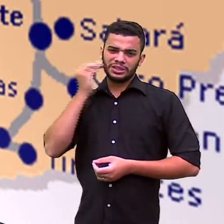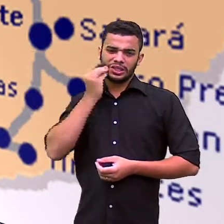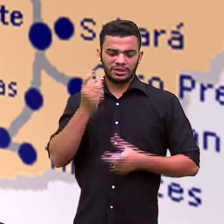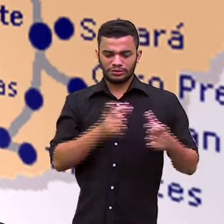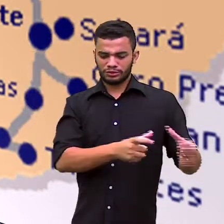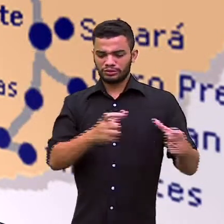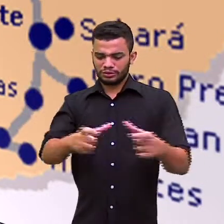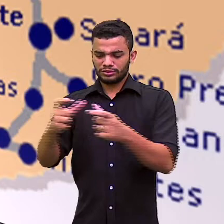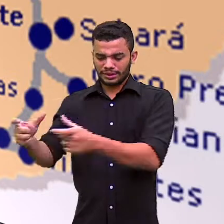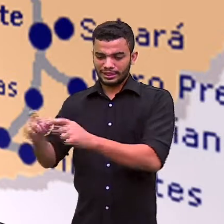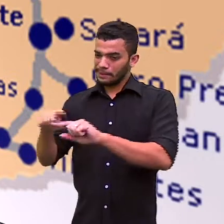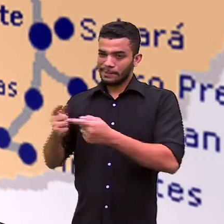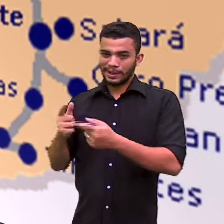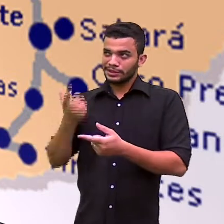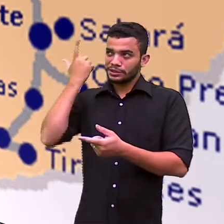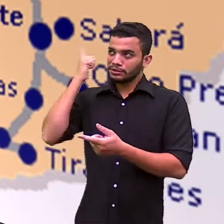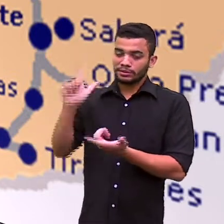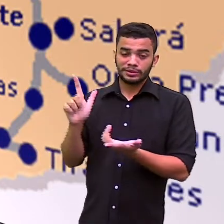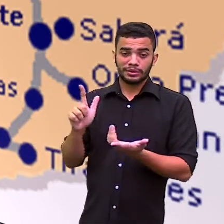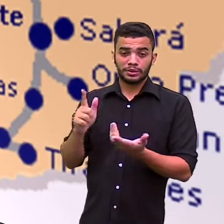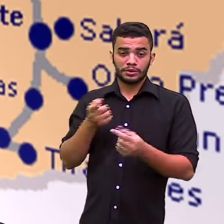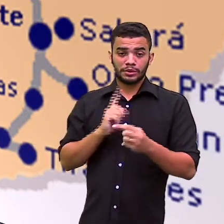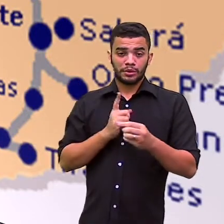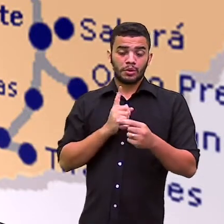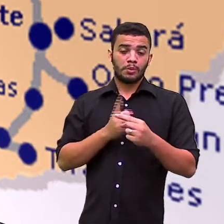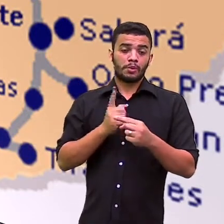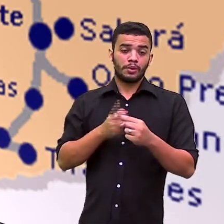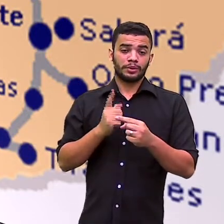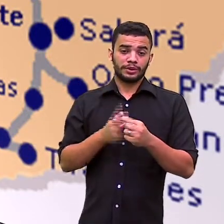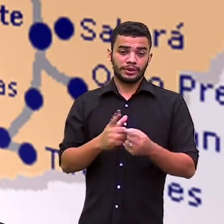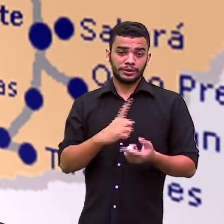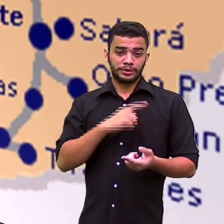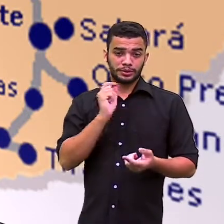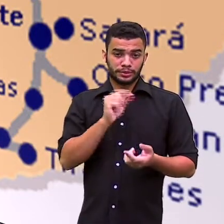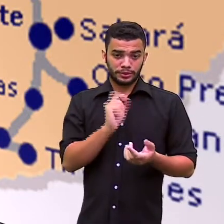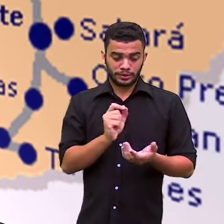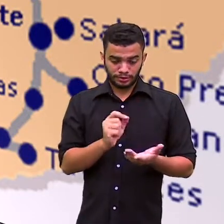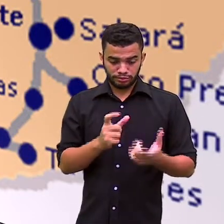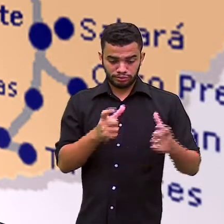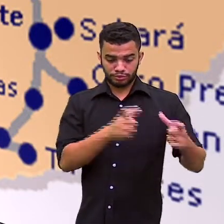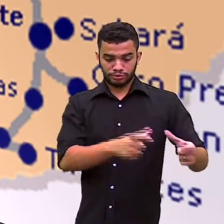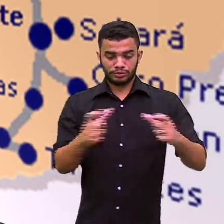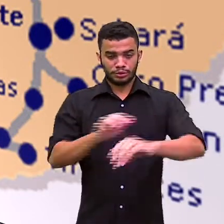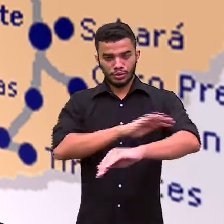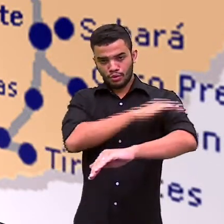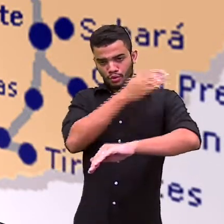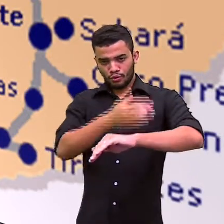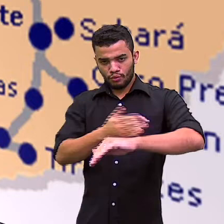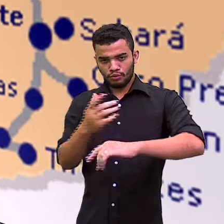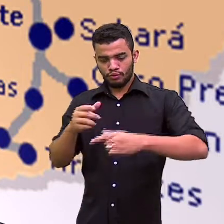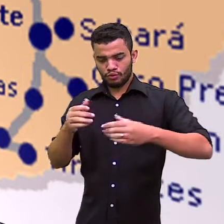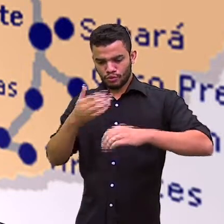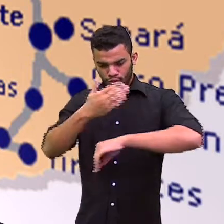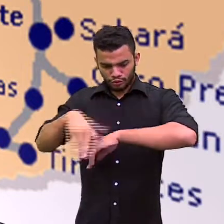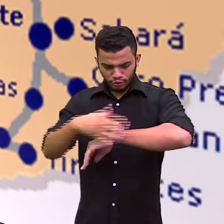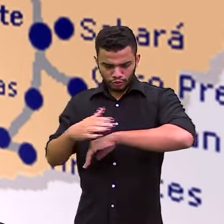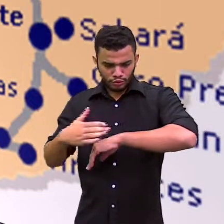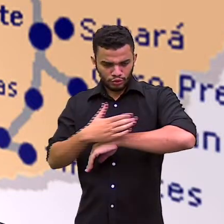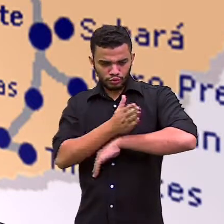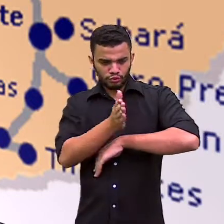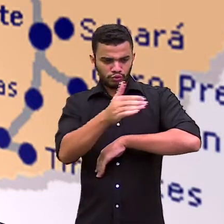da maioria das cidades mineiras acompanhavam contornos, morros, ladeiras, onde aglomeraram